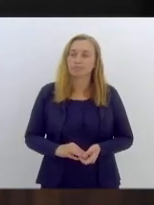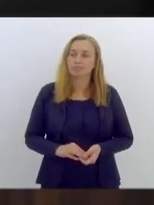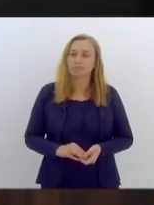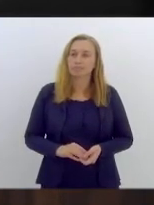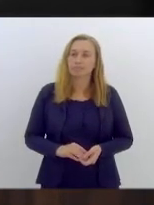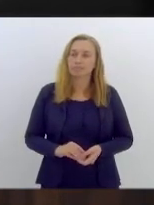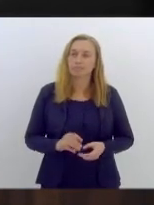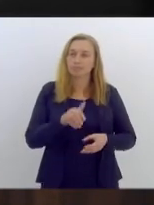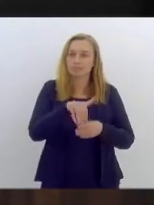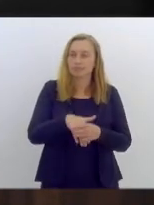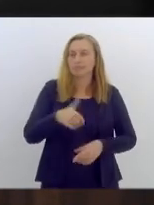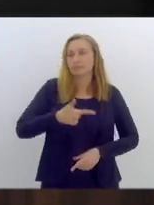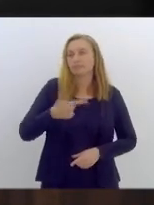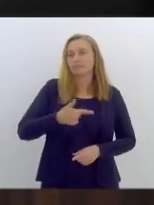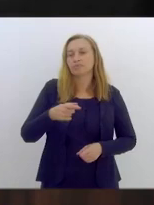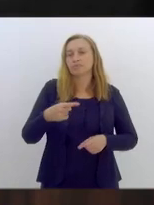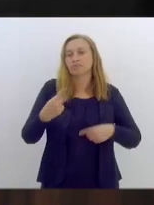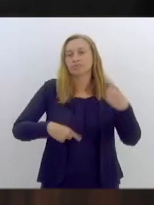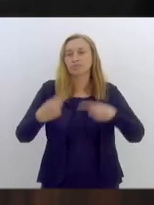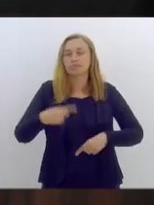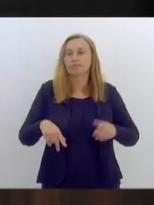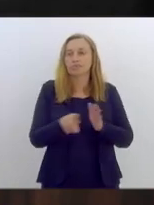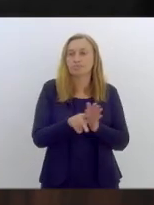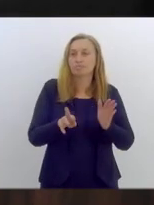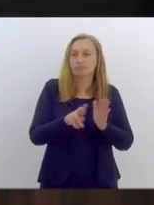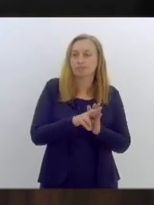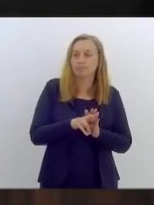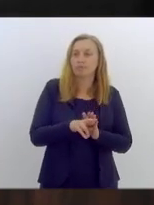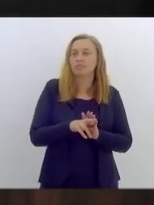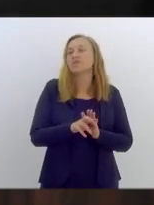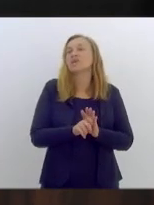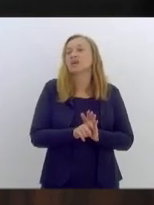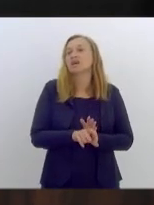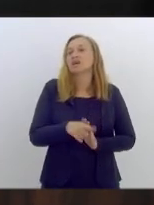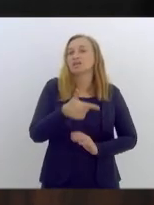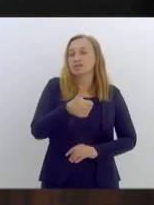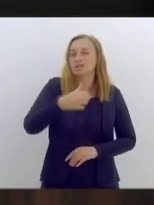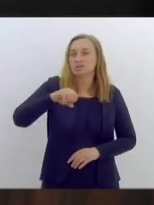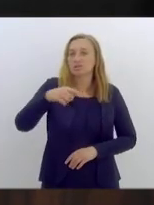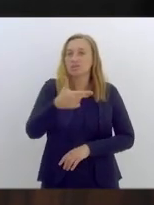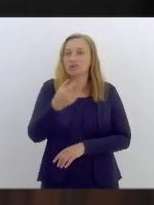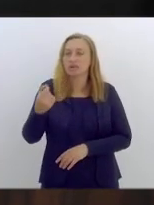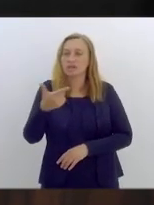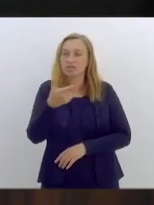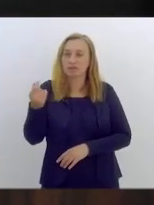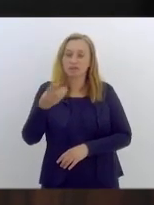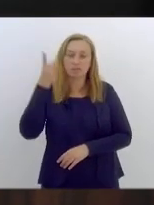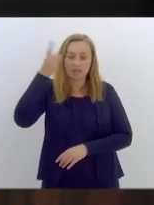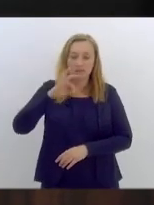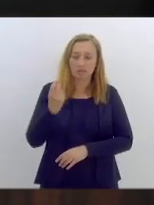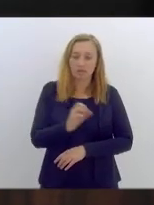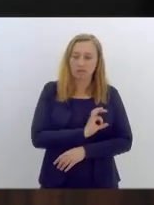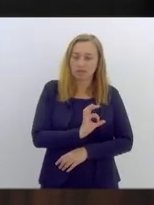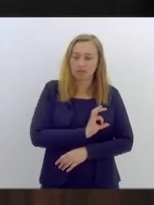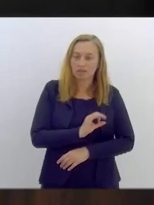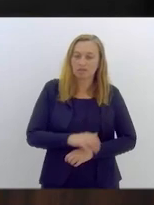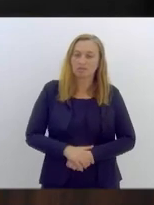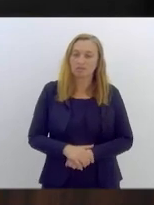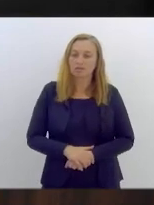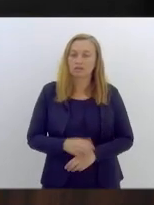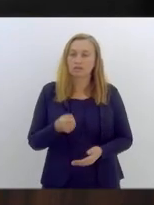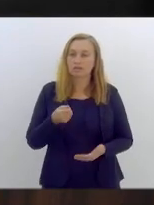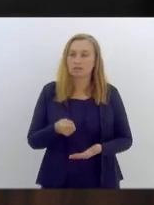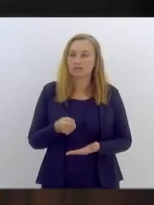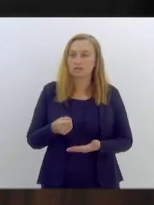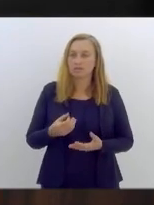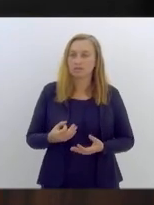Em votação, em segunda discussão, o projeto de lei número 1910, de 20, de autoria da deputada Marta Rocha, que dispõe sobre a obrigatoriedade de